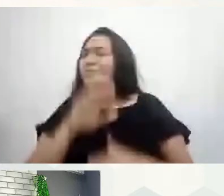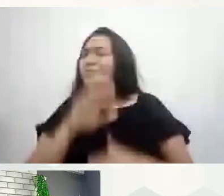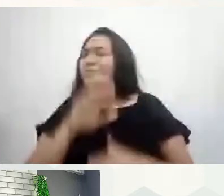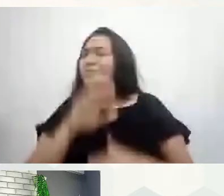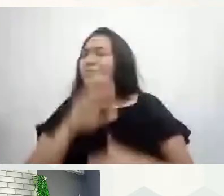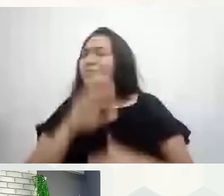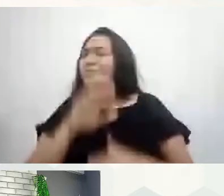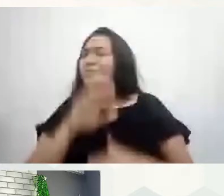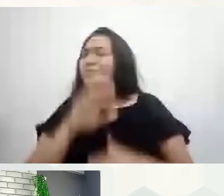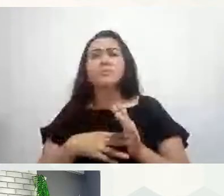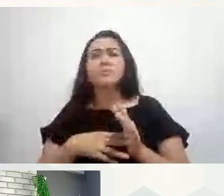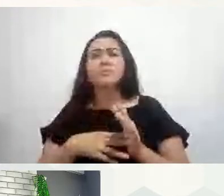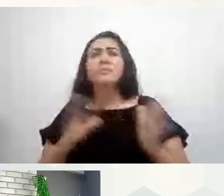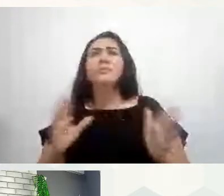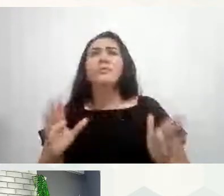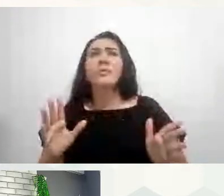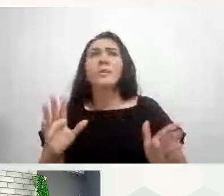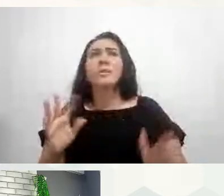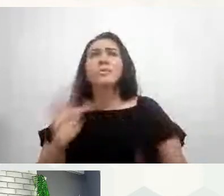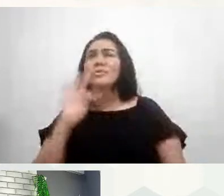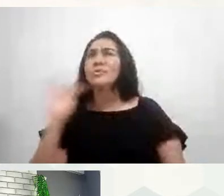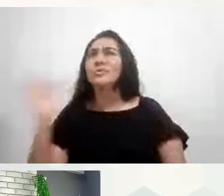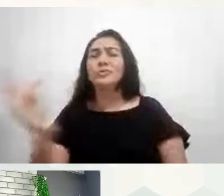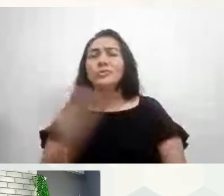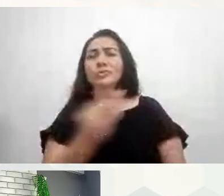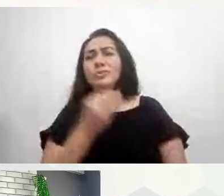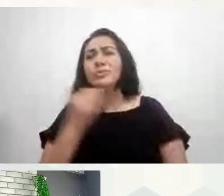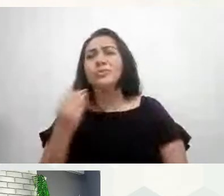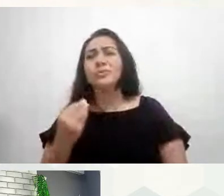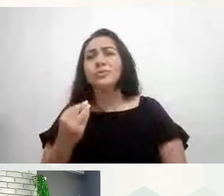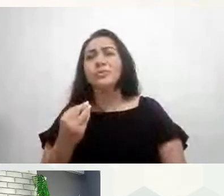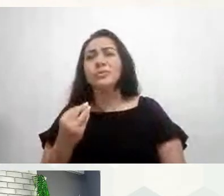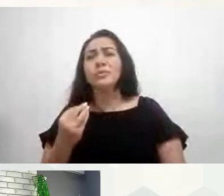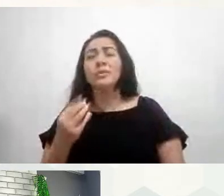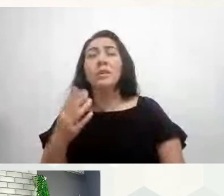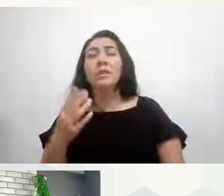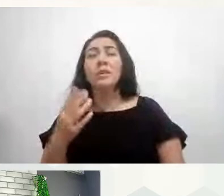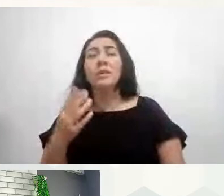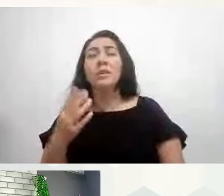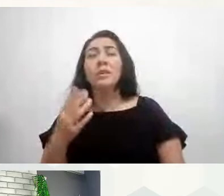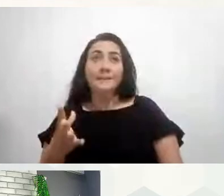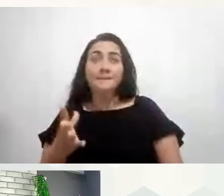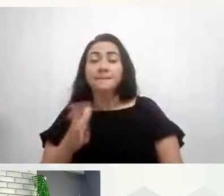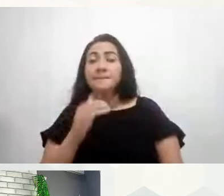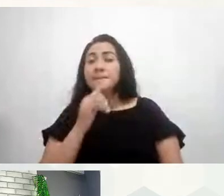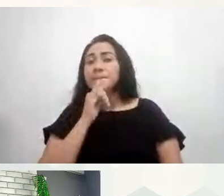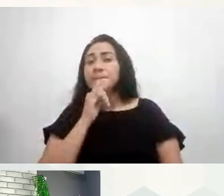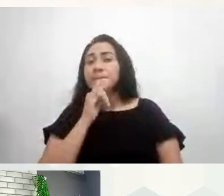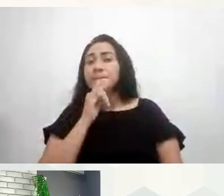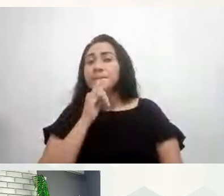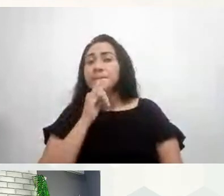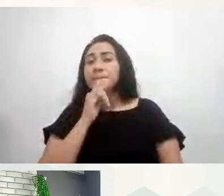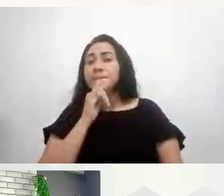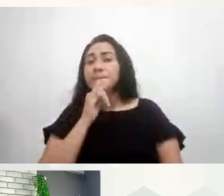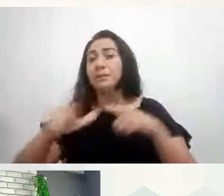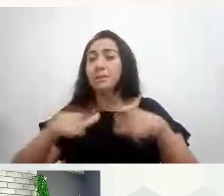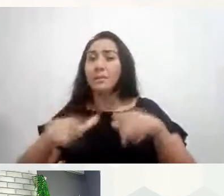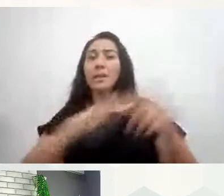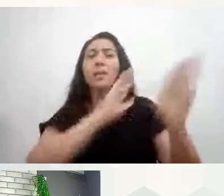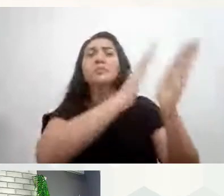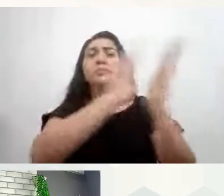hoje. Então, é para você que trabalha em biblioteca, em arquivo, em museu, em